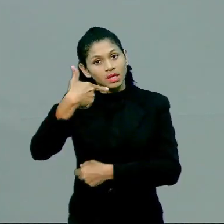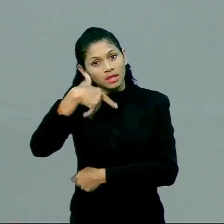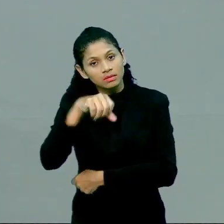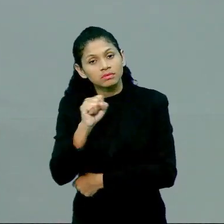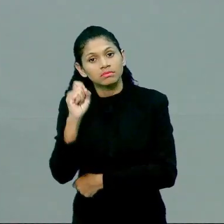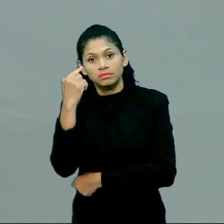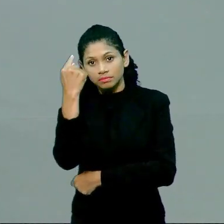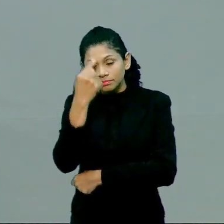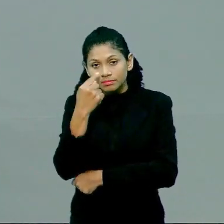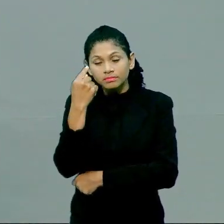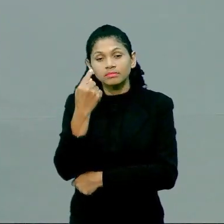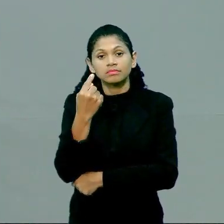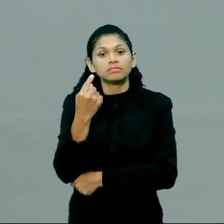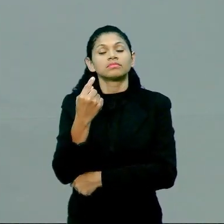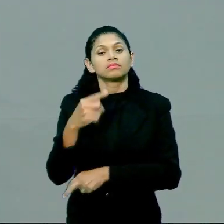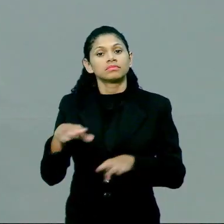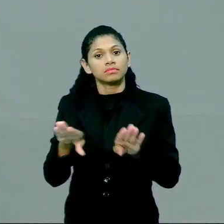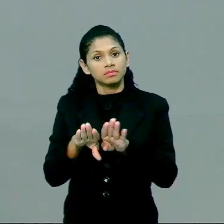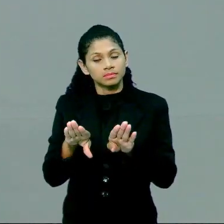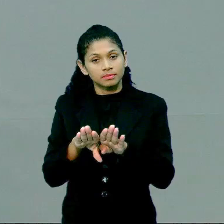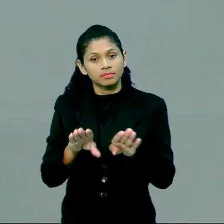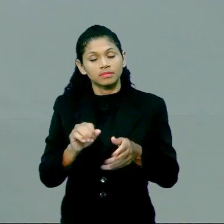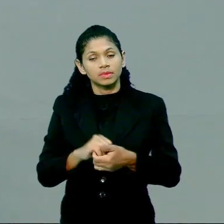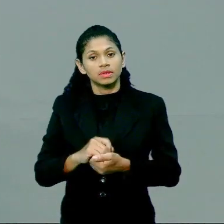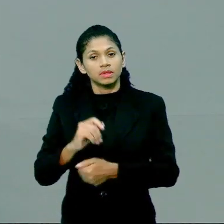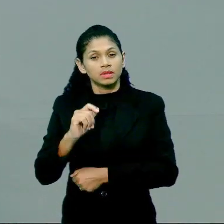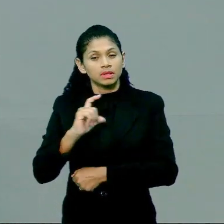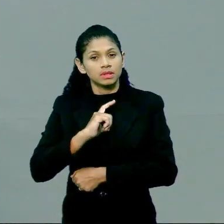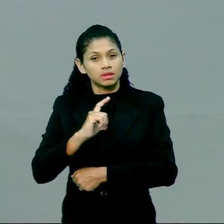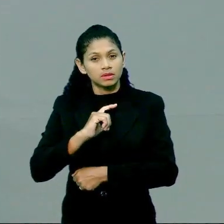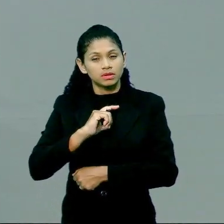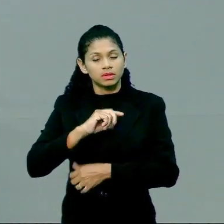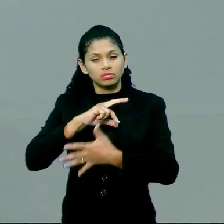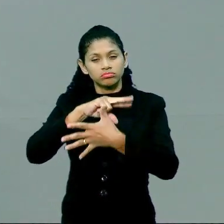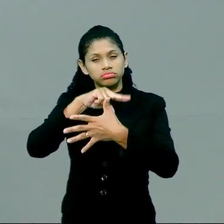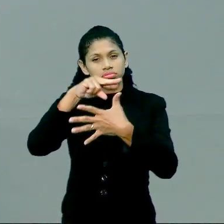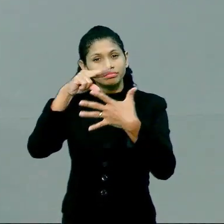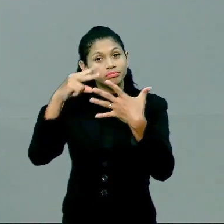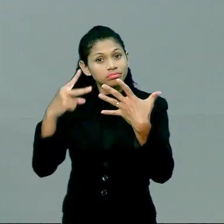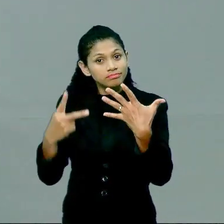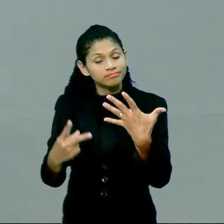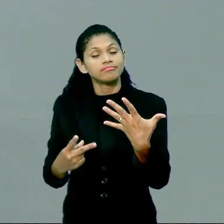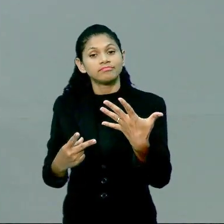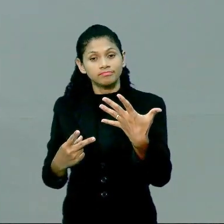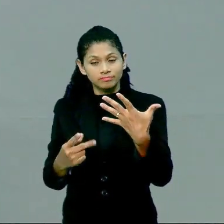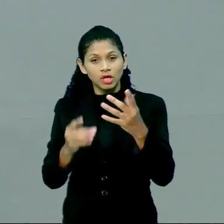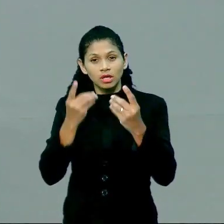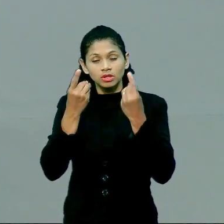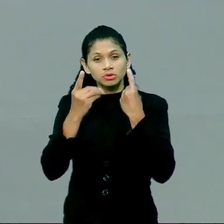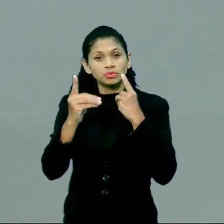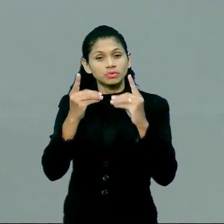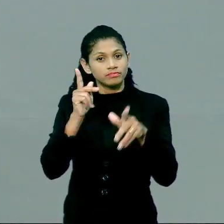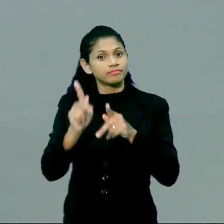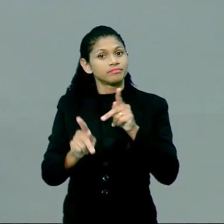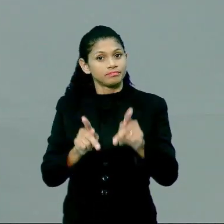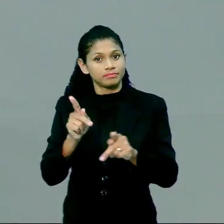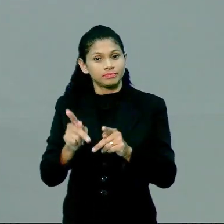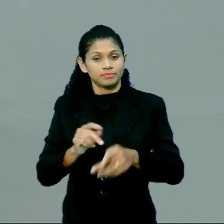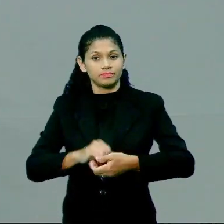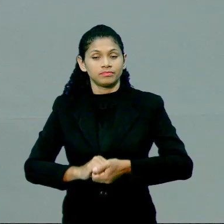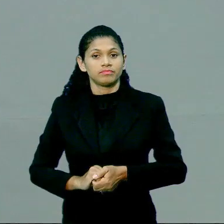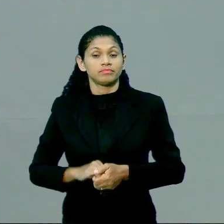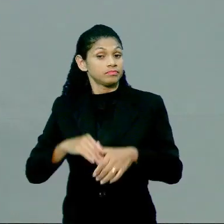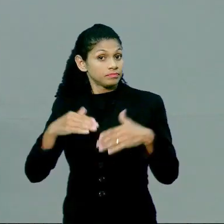muitas expressões idiomáticas tendo em vista que são 21 países aí que tem um espanhol como idioma oficial